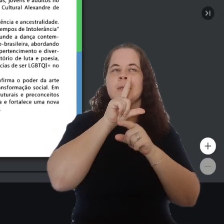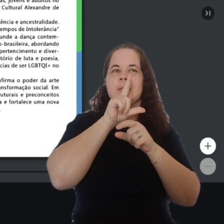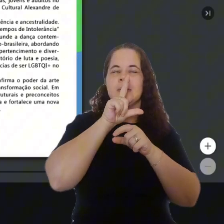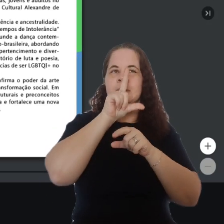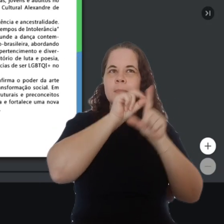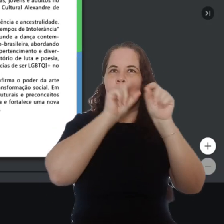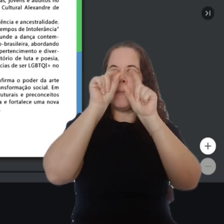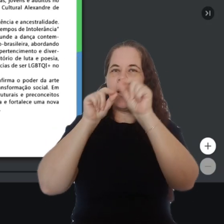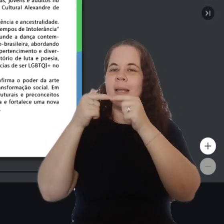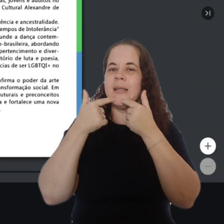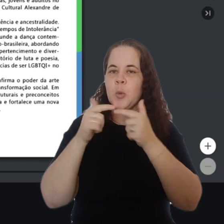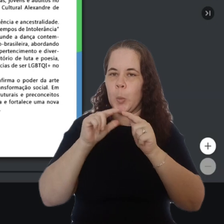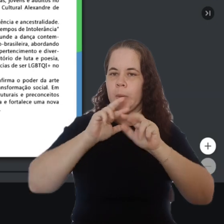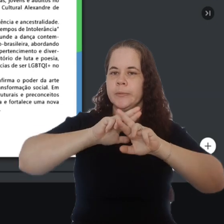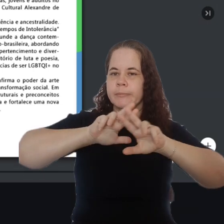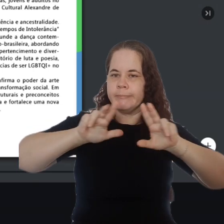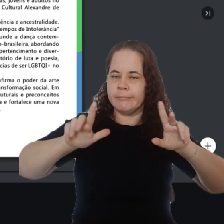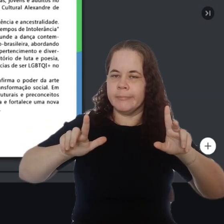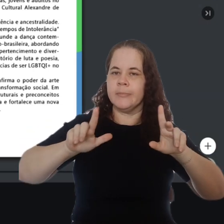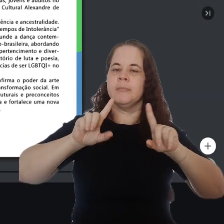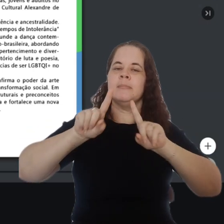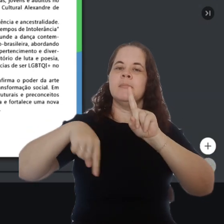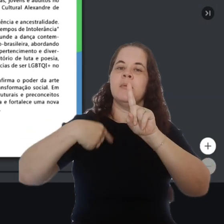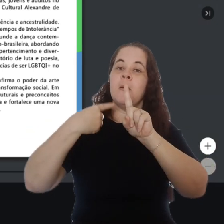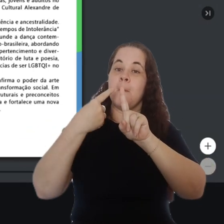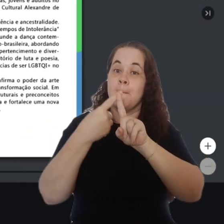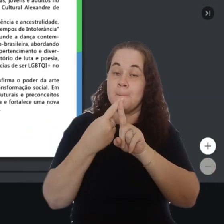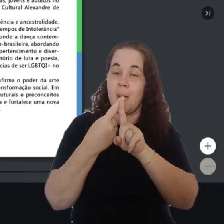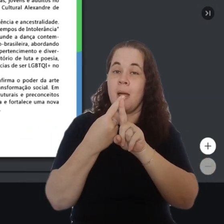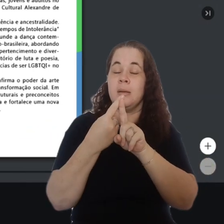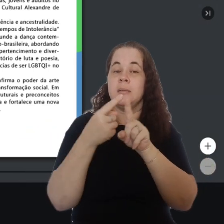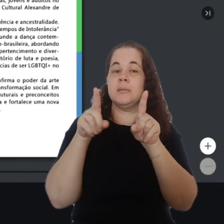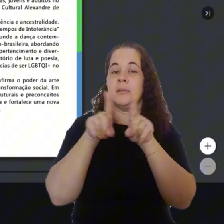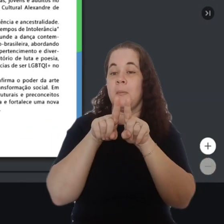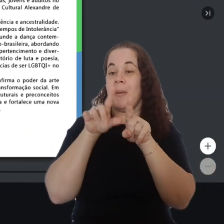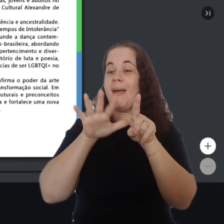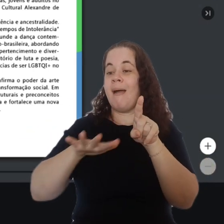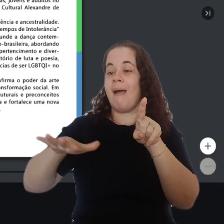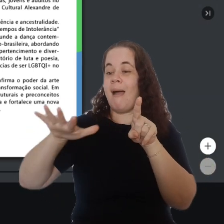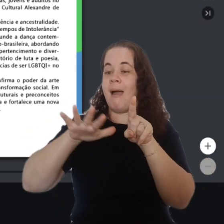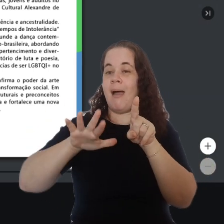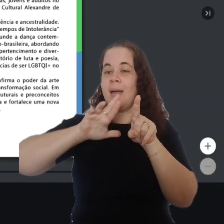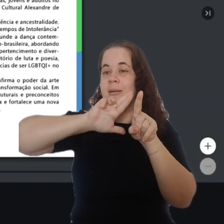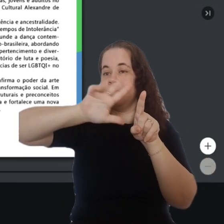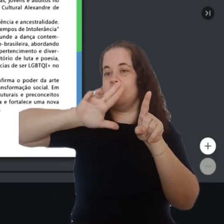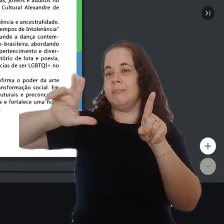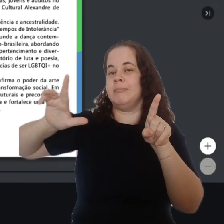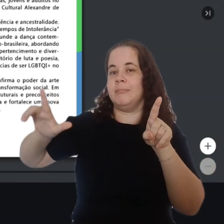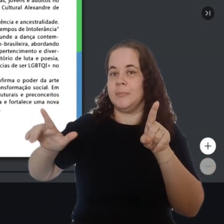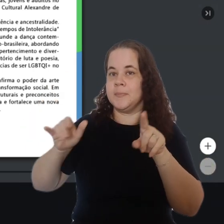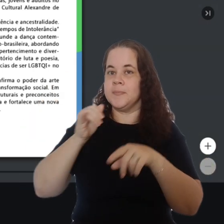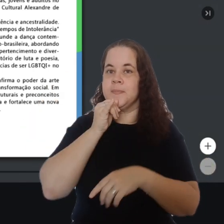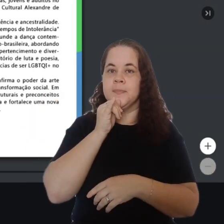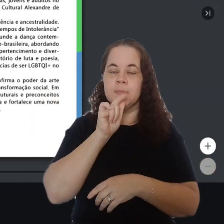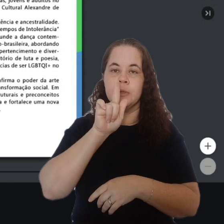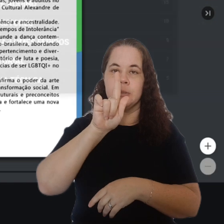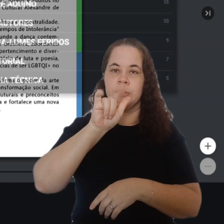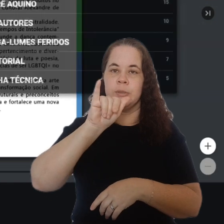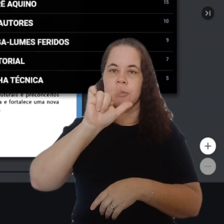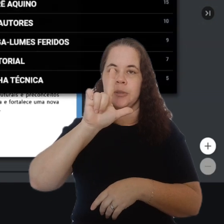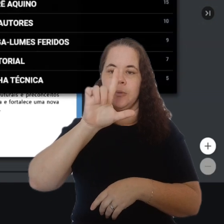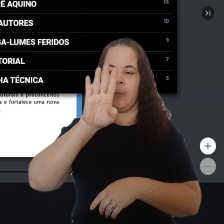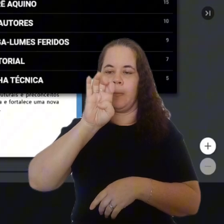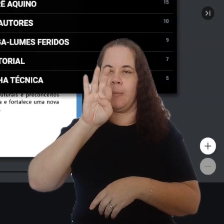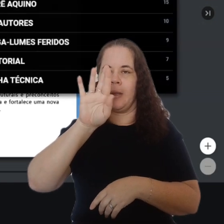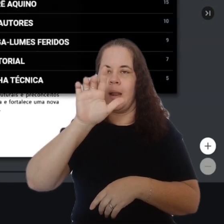linguagens, a gente também foi atrás de outros setores. A gente tem o Gilberlan, que ele, por formação, é